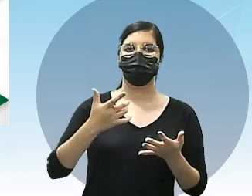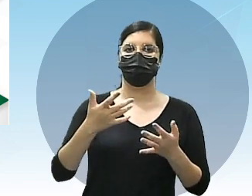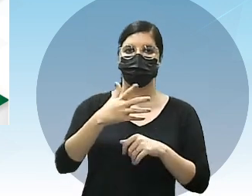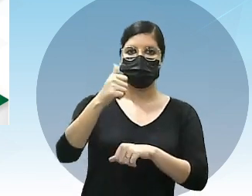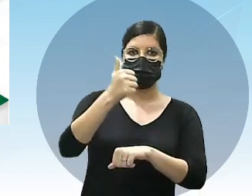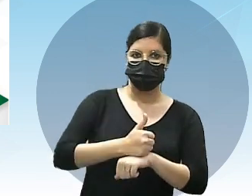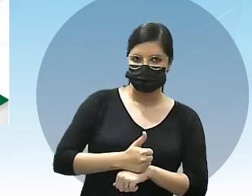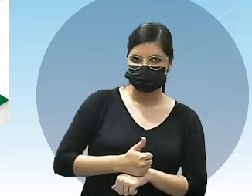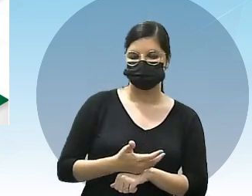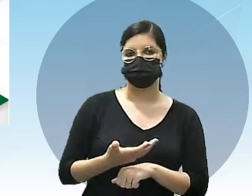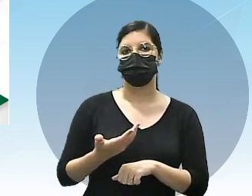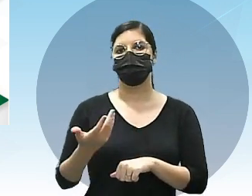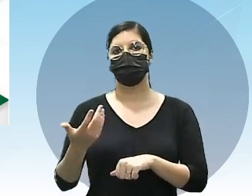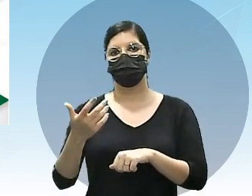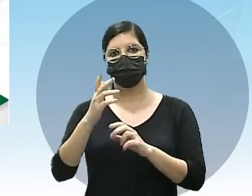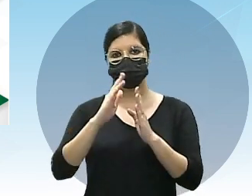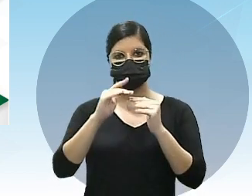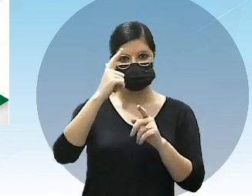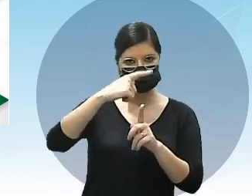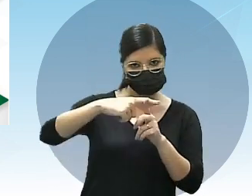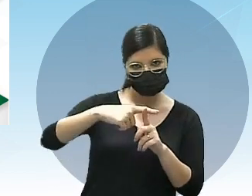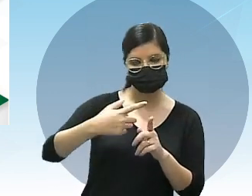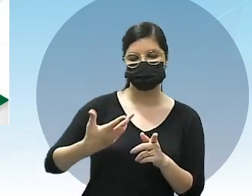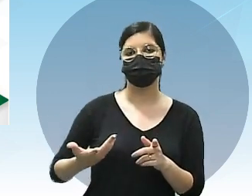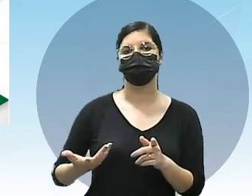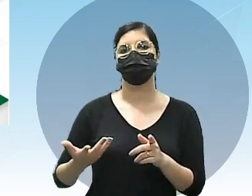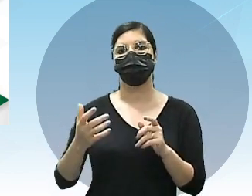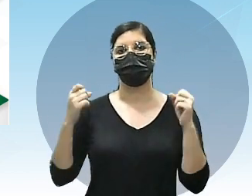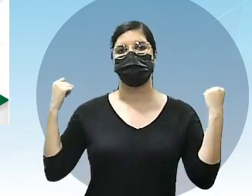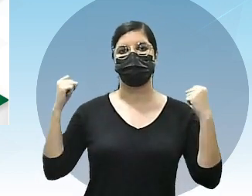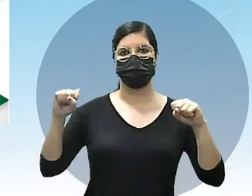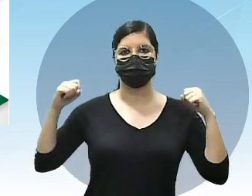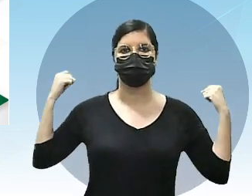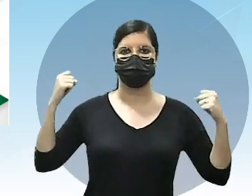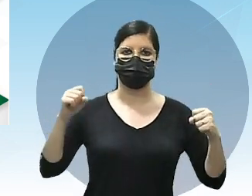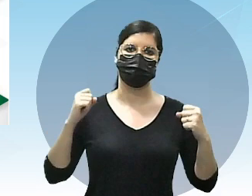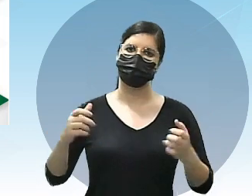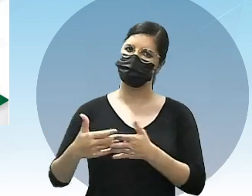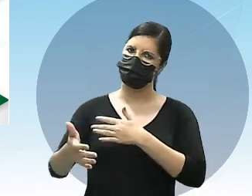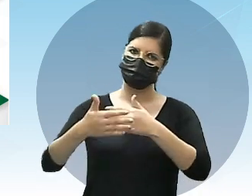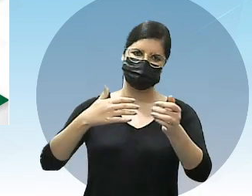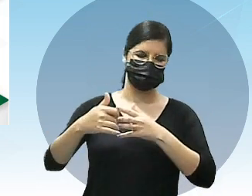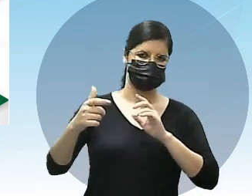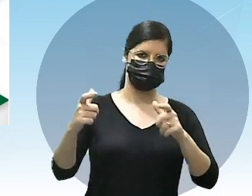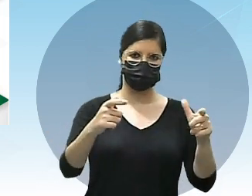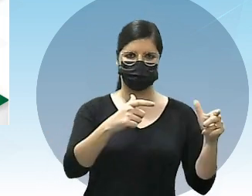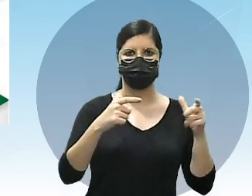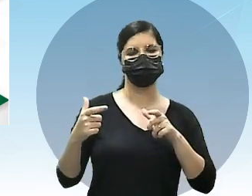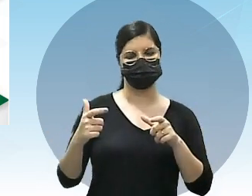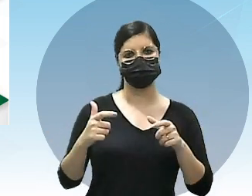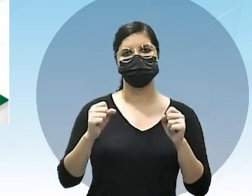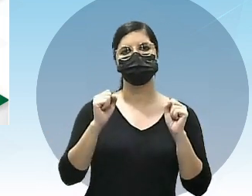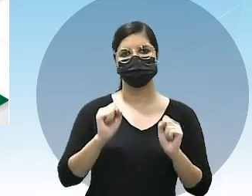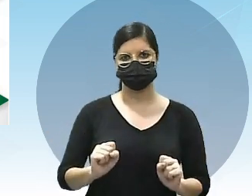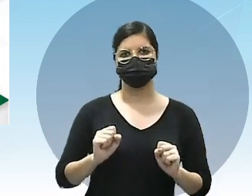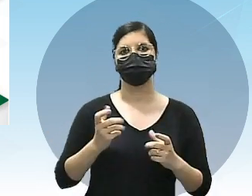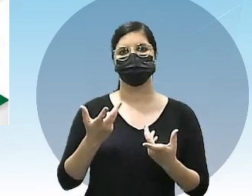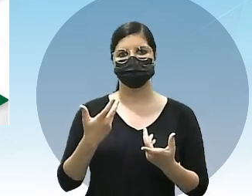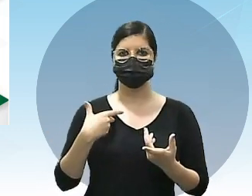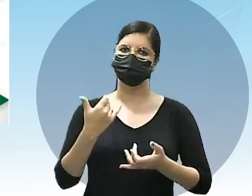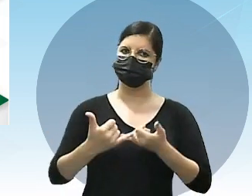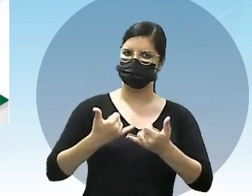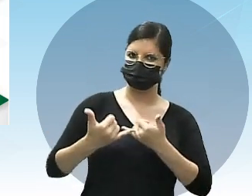na praça do bairro se apresenta na igreja né se apresenta uma academia em qualquer local mas ela também pode ter a função de